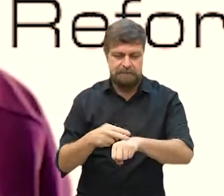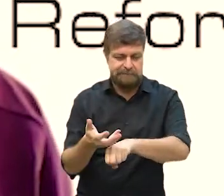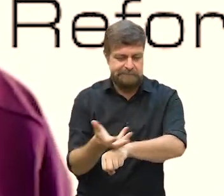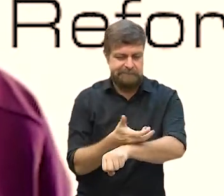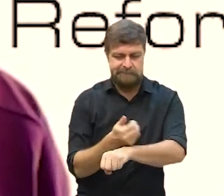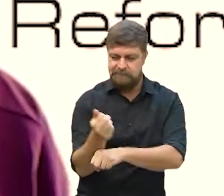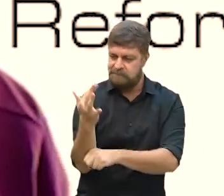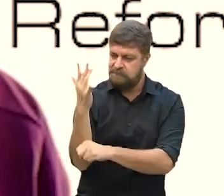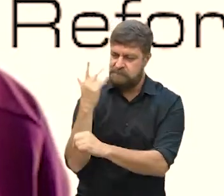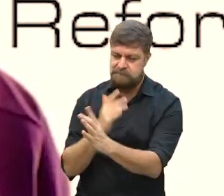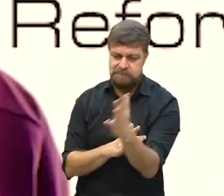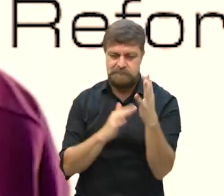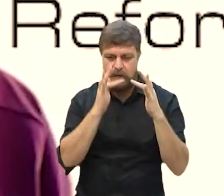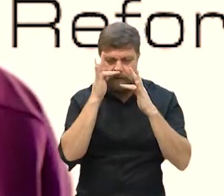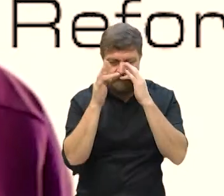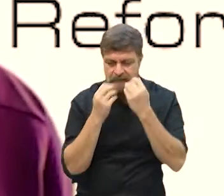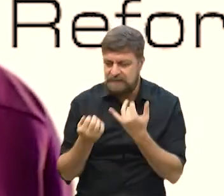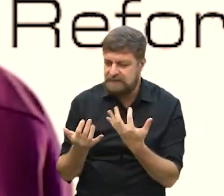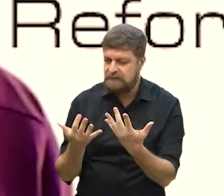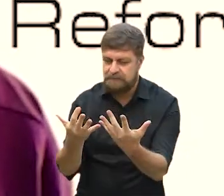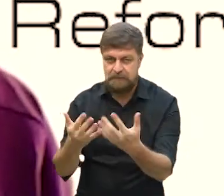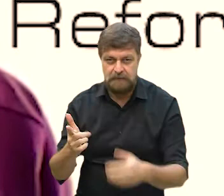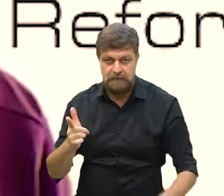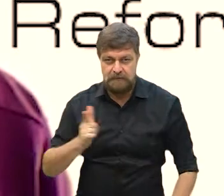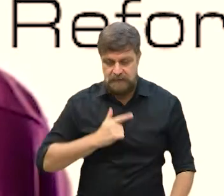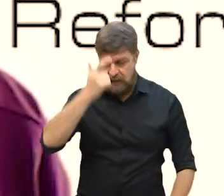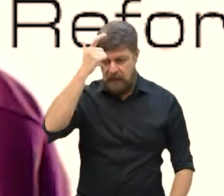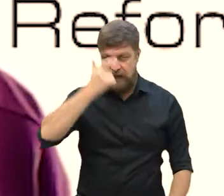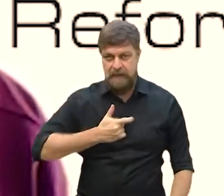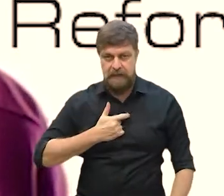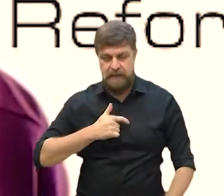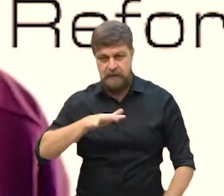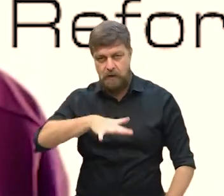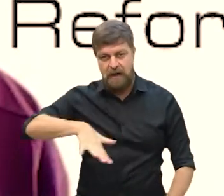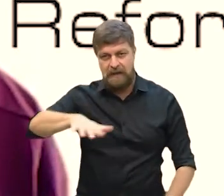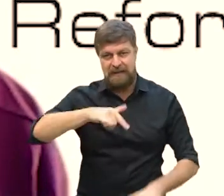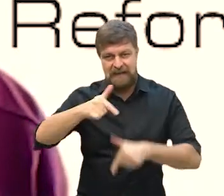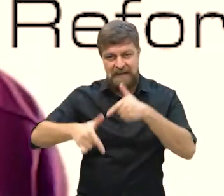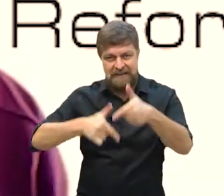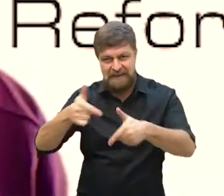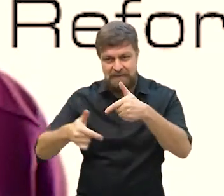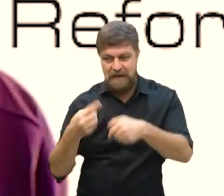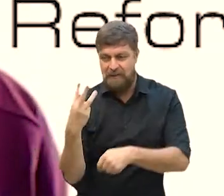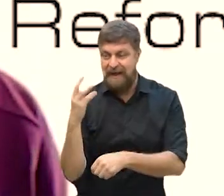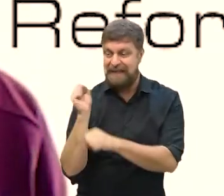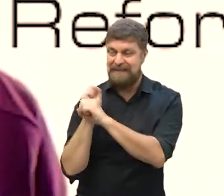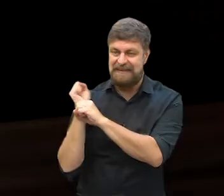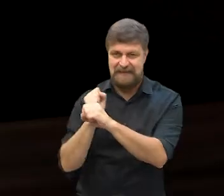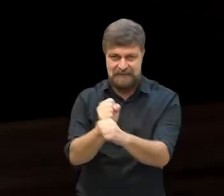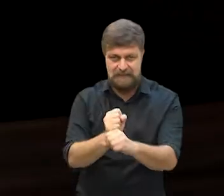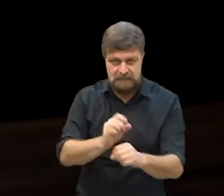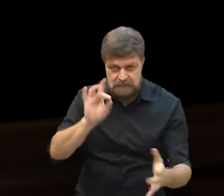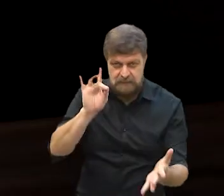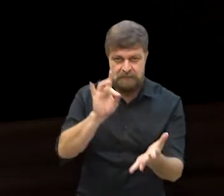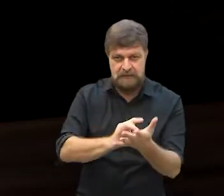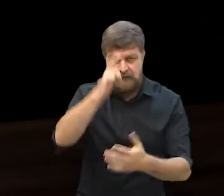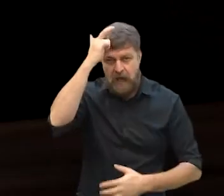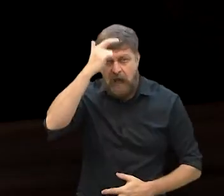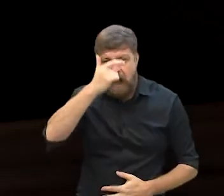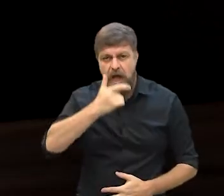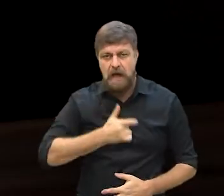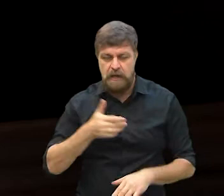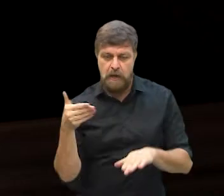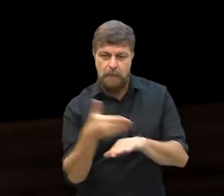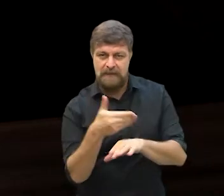paisagismo, decoração, etc. A minha rotina é construção civil aí há quase 30 anos. De fato, eu